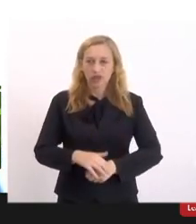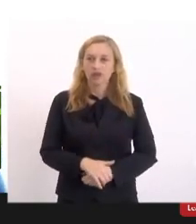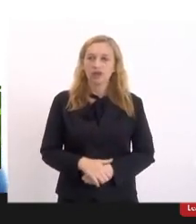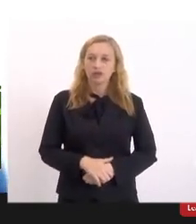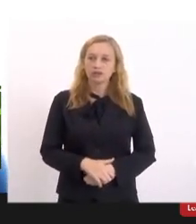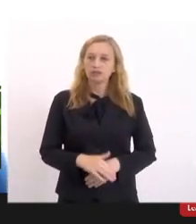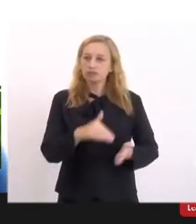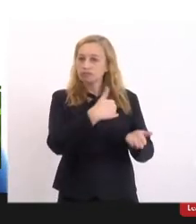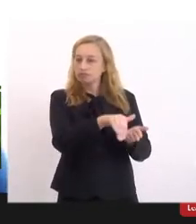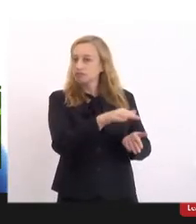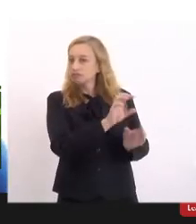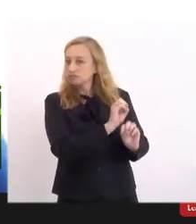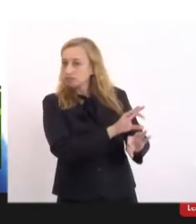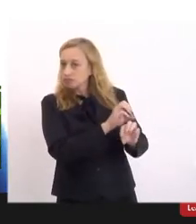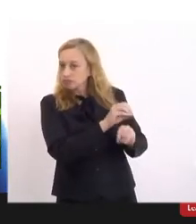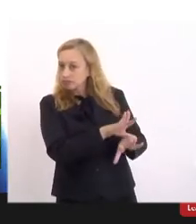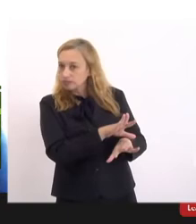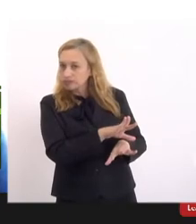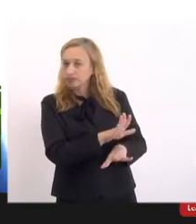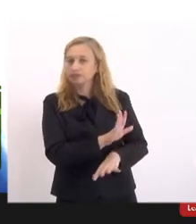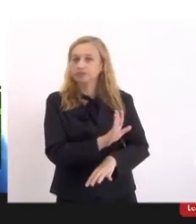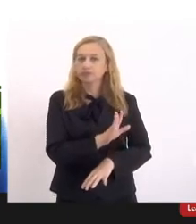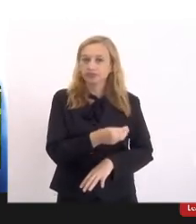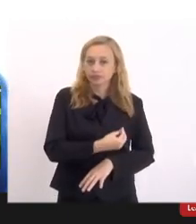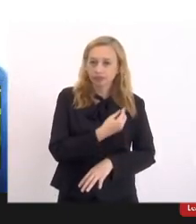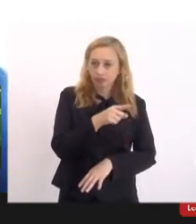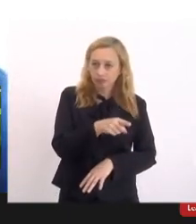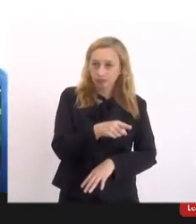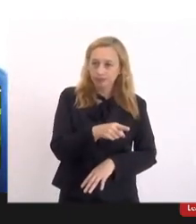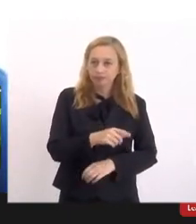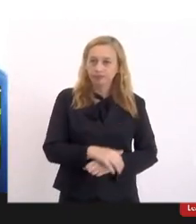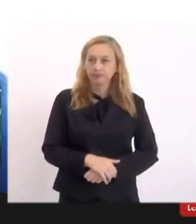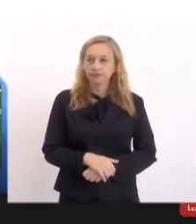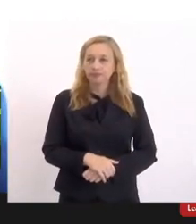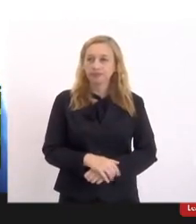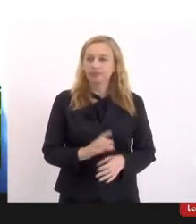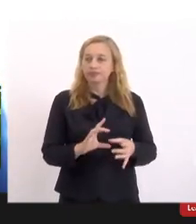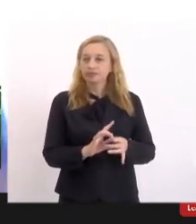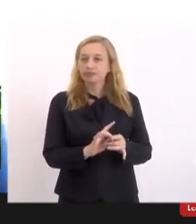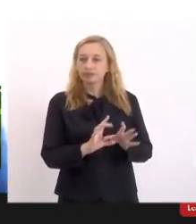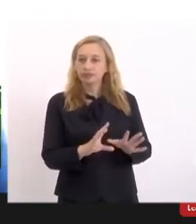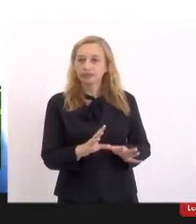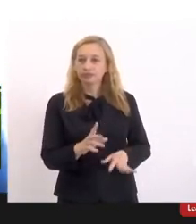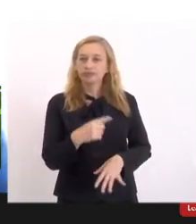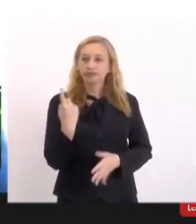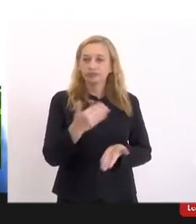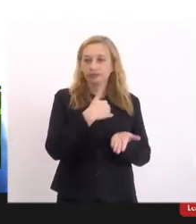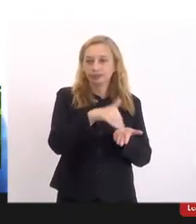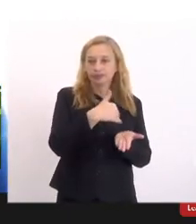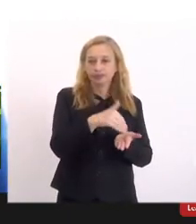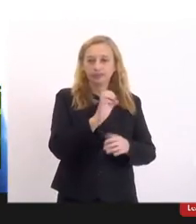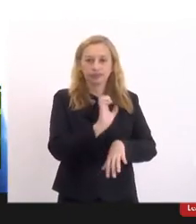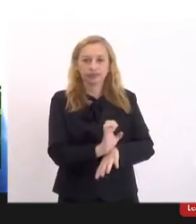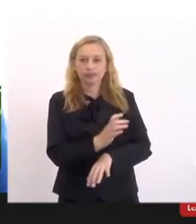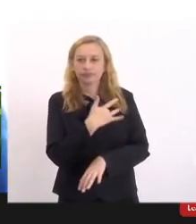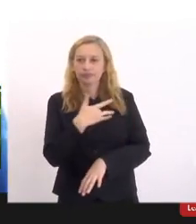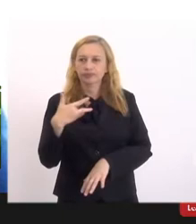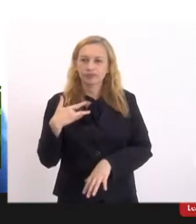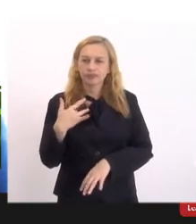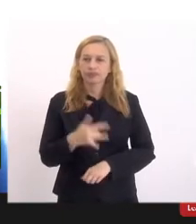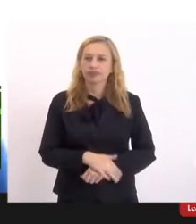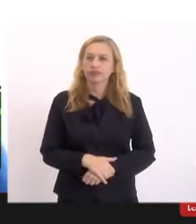secretário de Educação também não pode estar presente, passando a palavra para o nosso secretário estadual de Saúde, para que ele